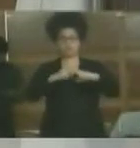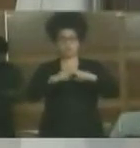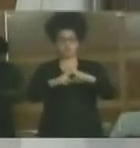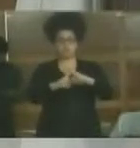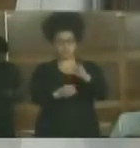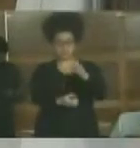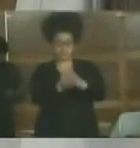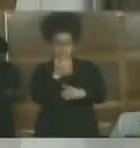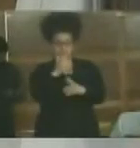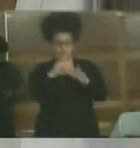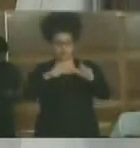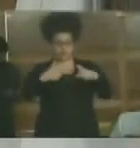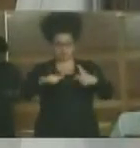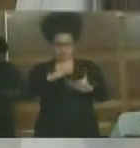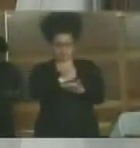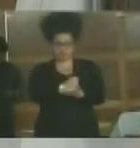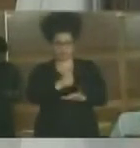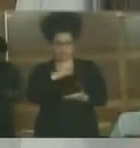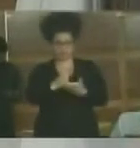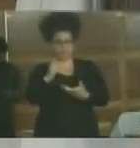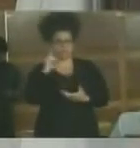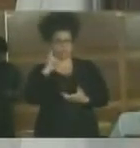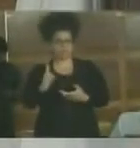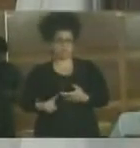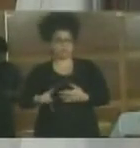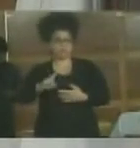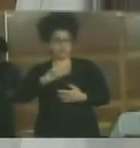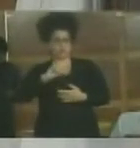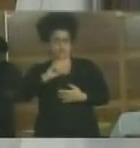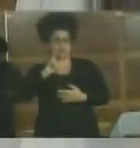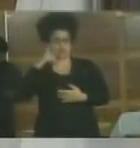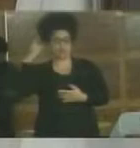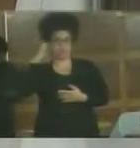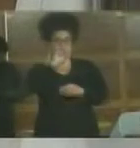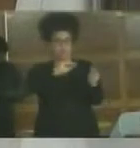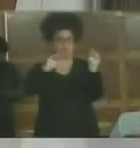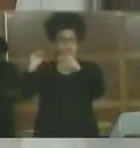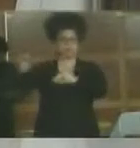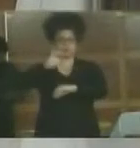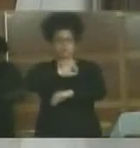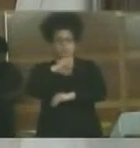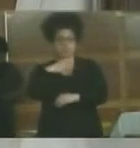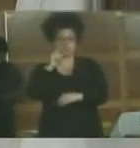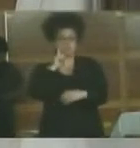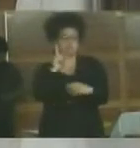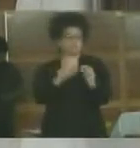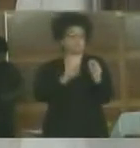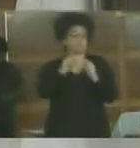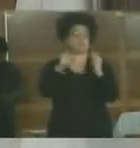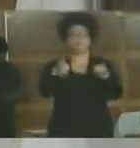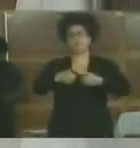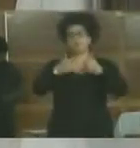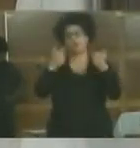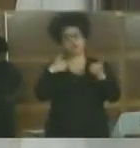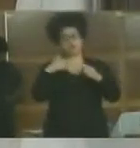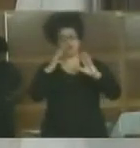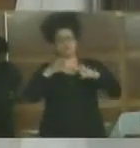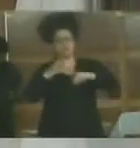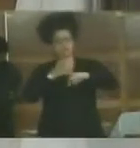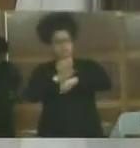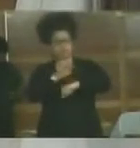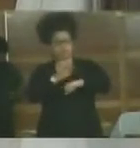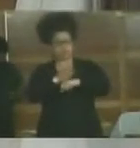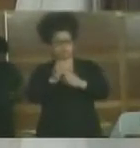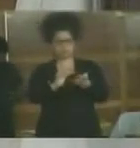Itaguaí. Eu não sei o que é que Itaguaí tem tão de melhor que Angra dos Reis. Eu mandei zap para pessoas do governo do